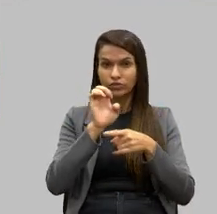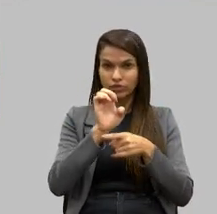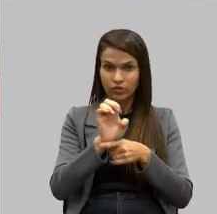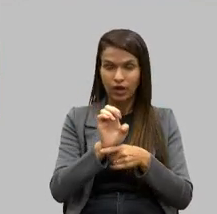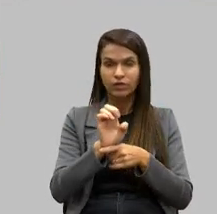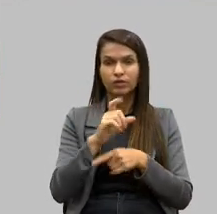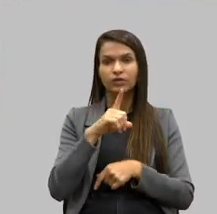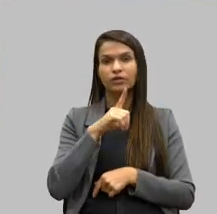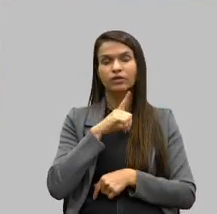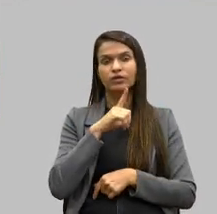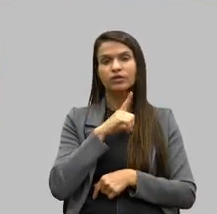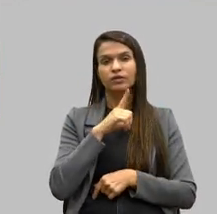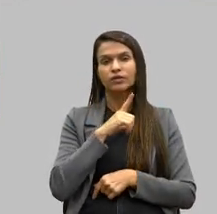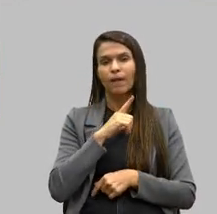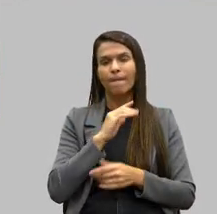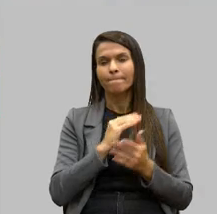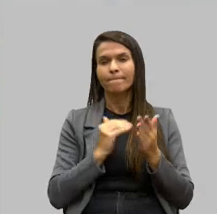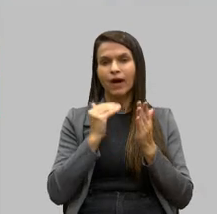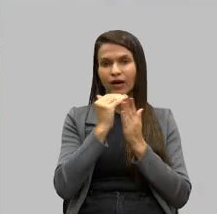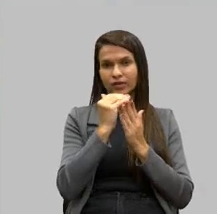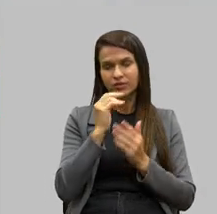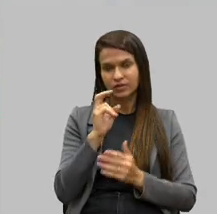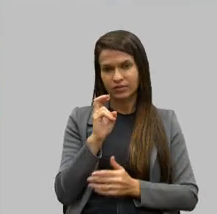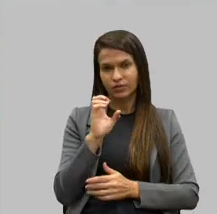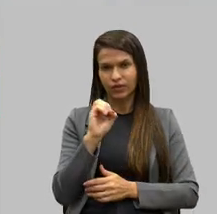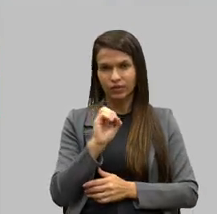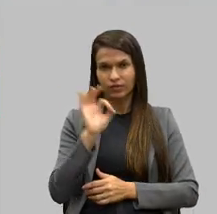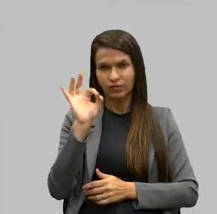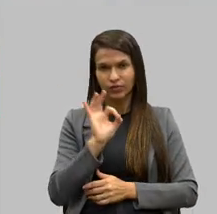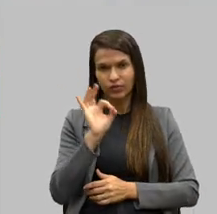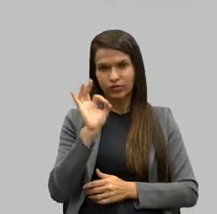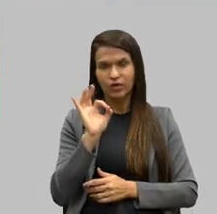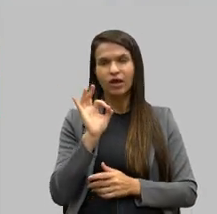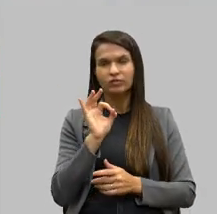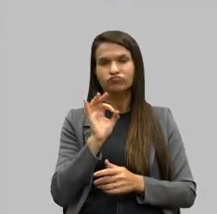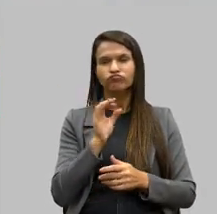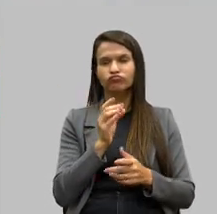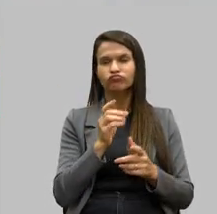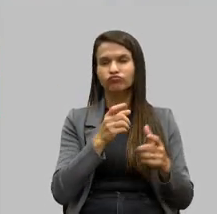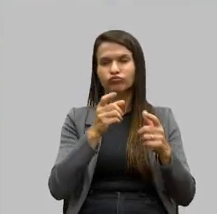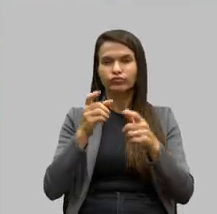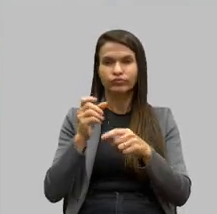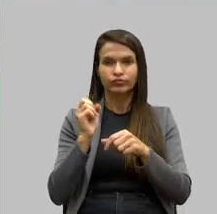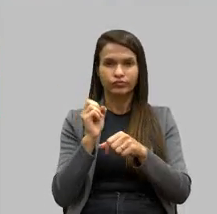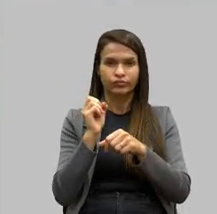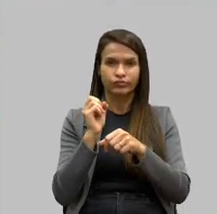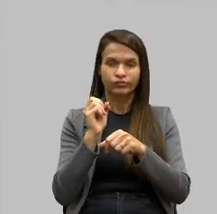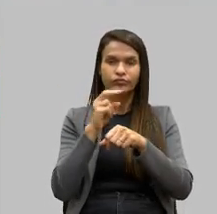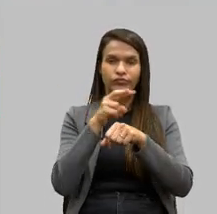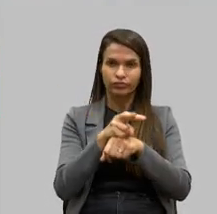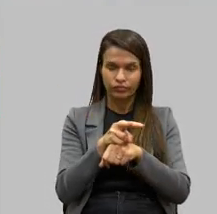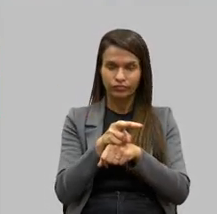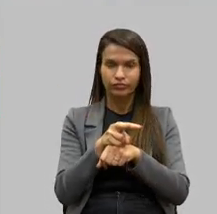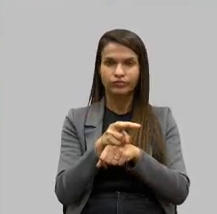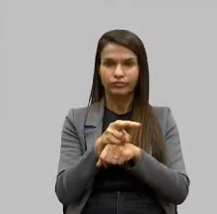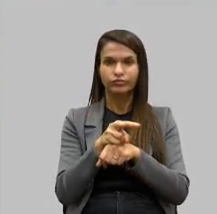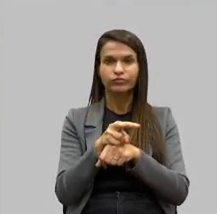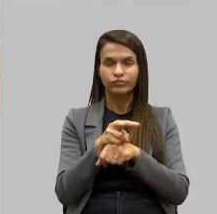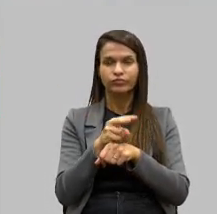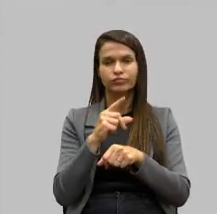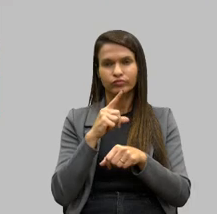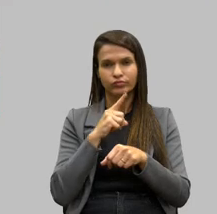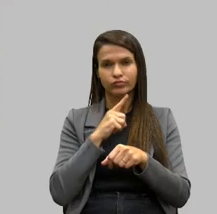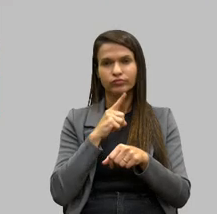que tem mais de 50% em alguns cargos e a educação de cargos preenchidos temporariamente?